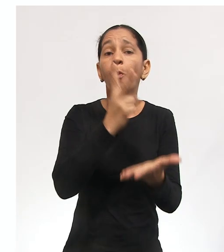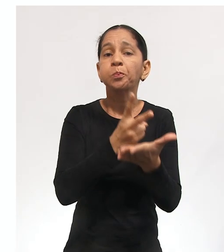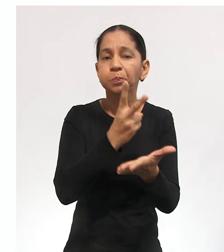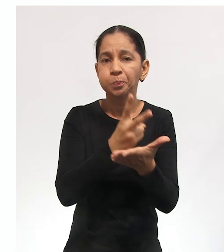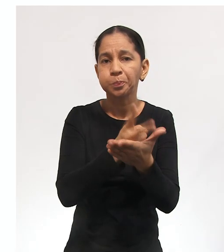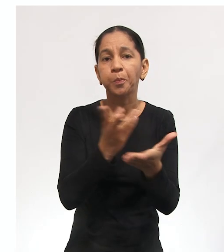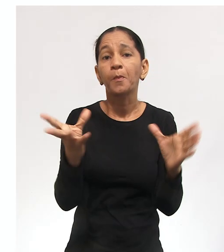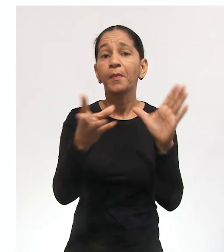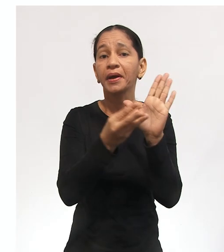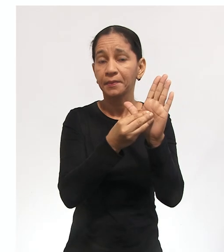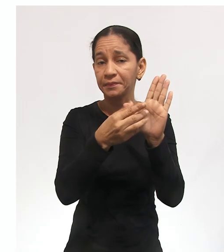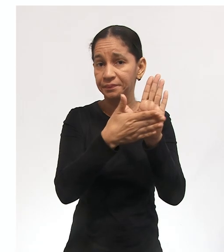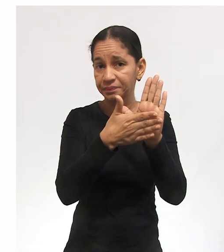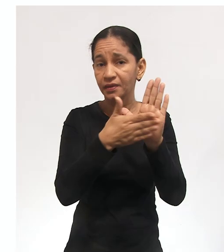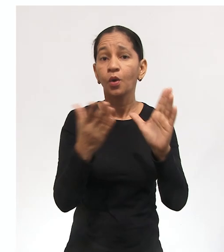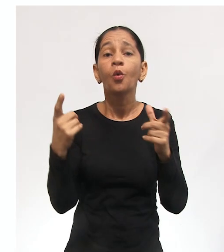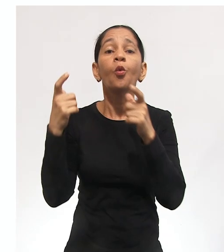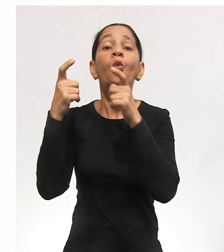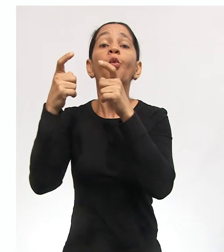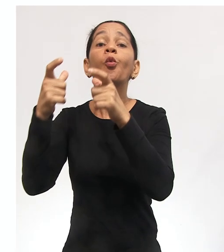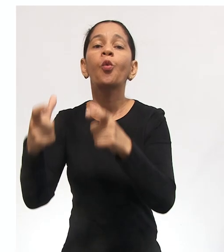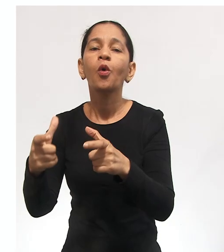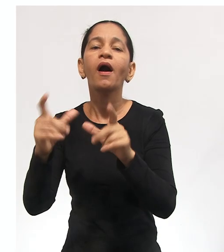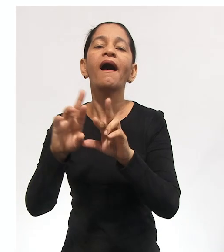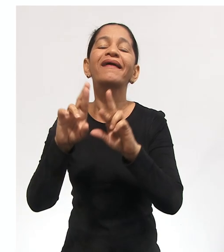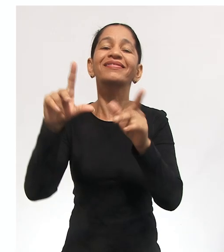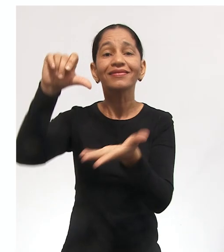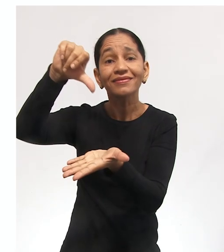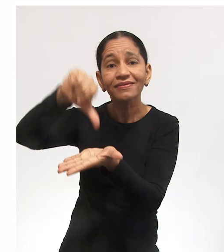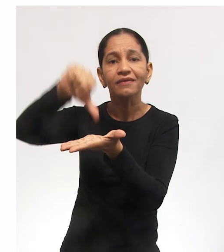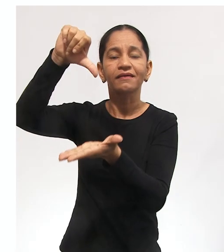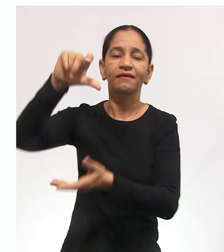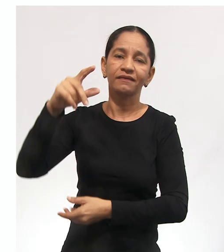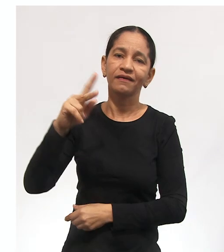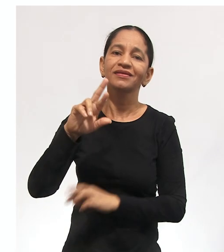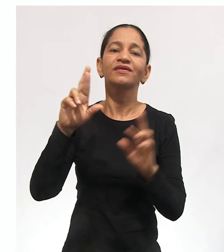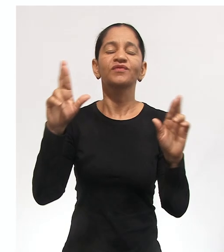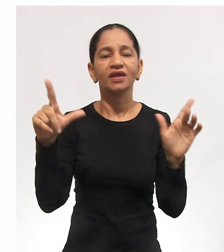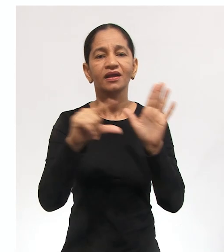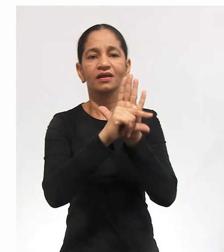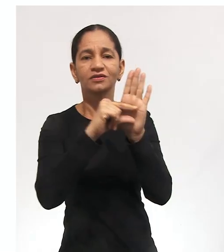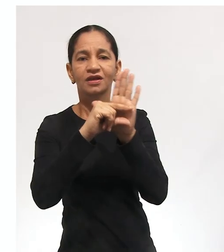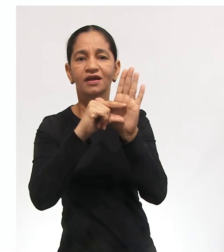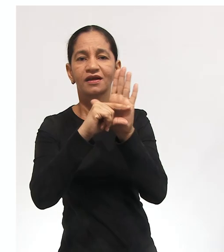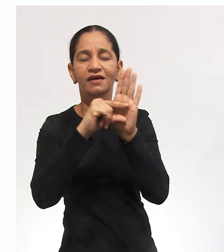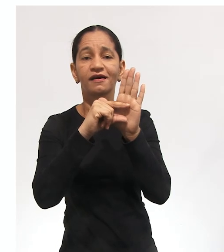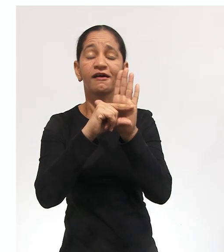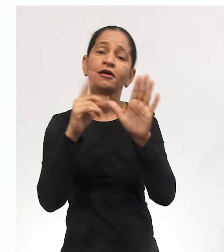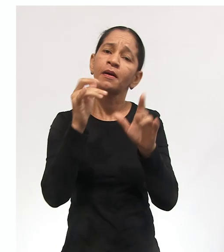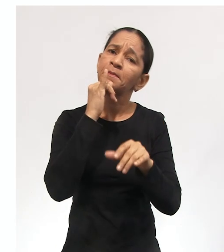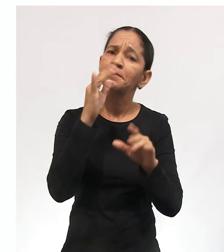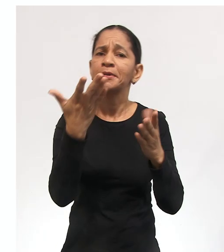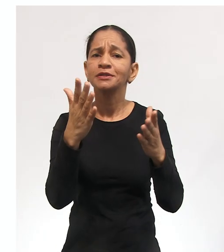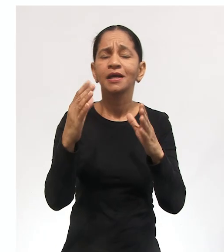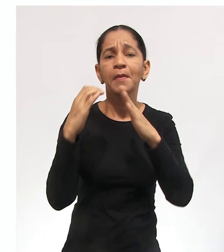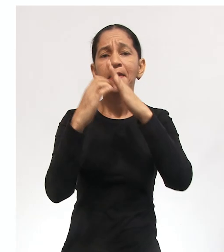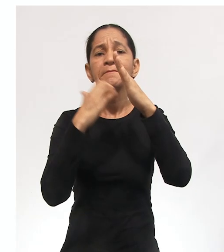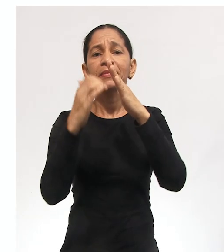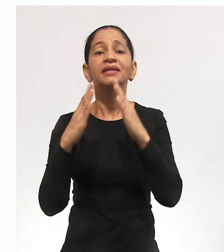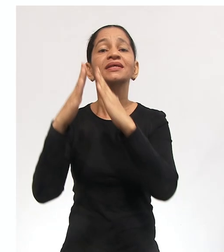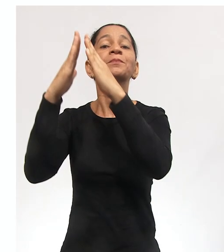Código Civil é o local, né? É a sede, digamos que é a residência